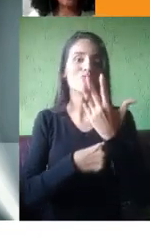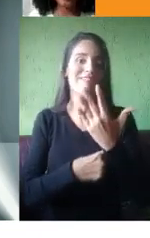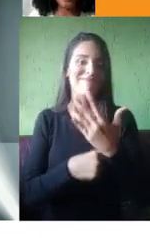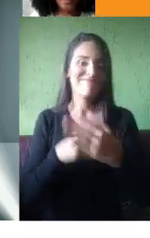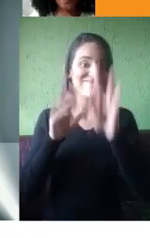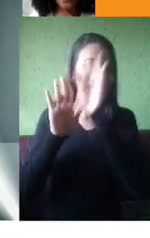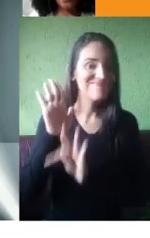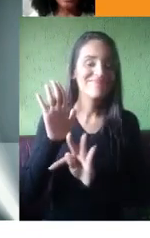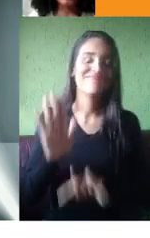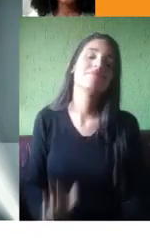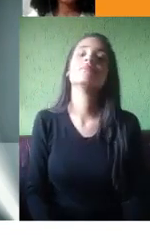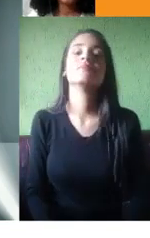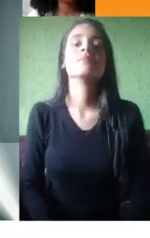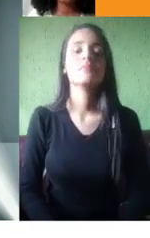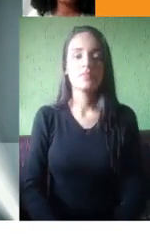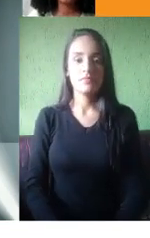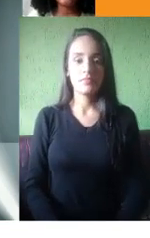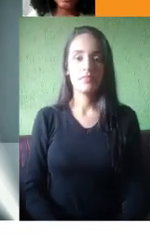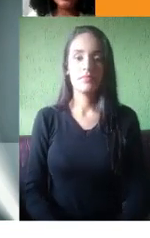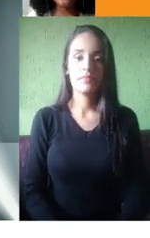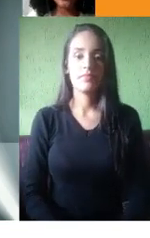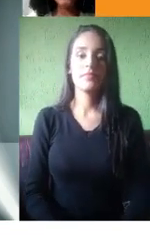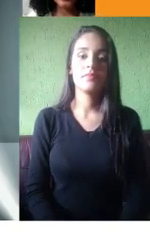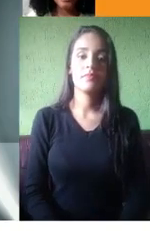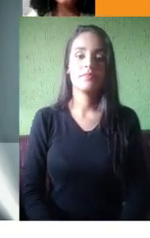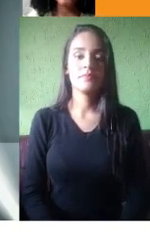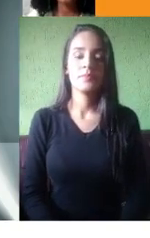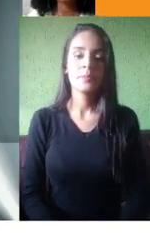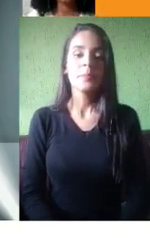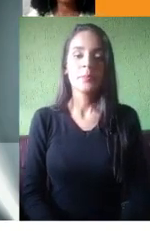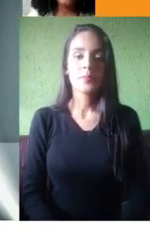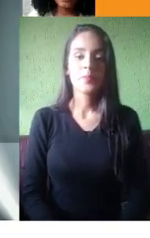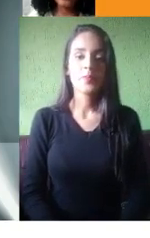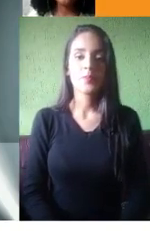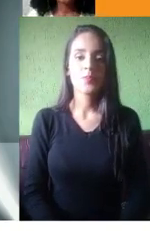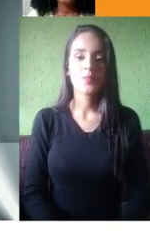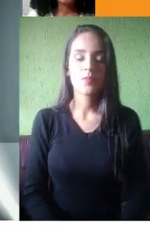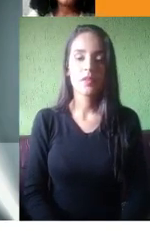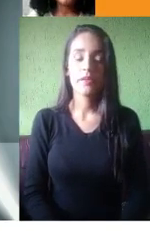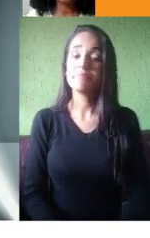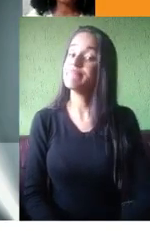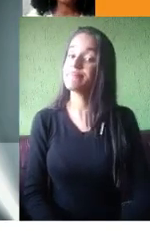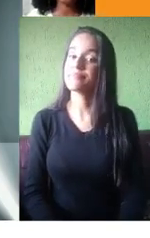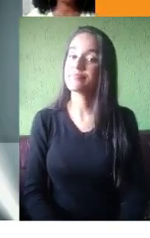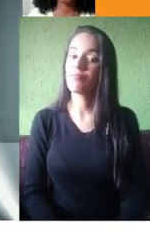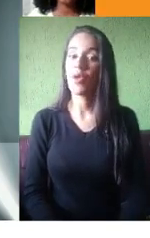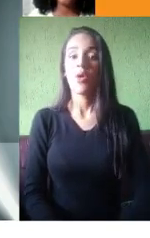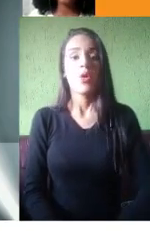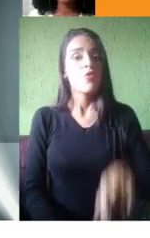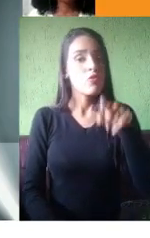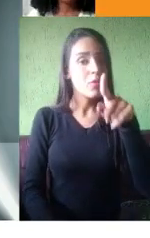na argumentação. A gente está falando do título nesse vídeo, nessa aula, porque o ideal é que ele